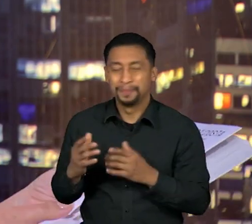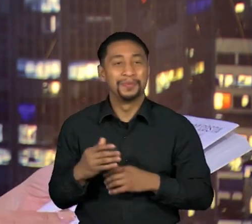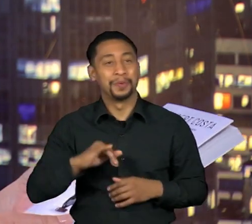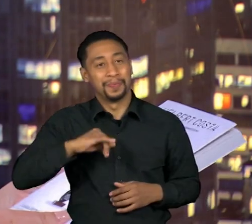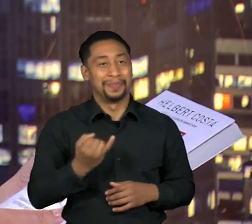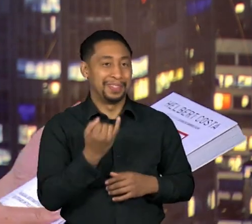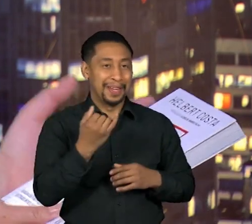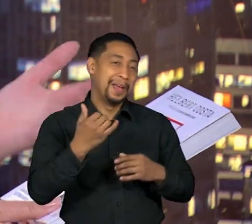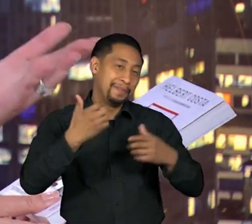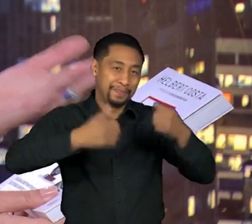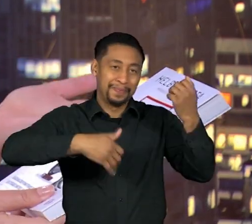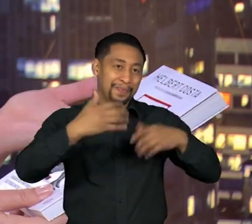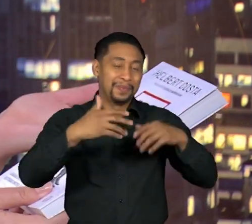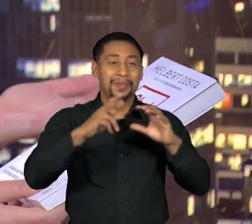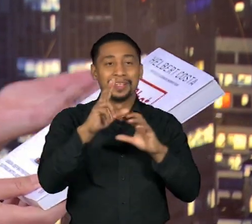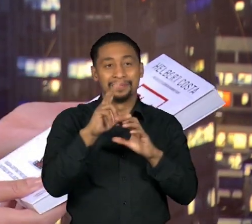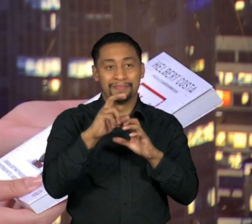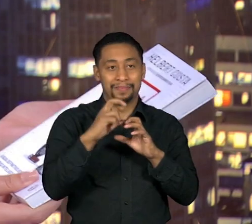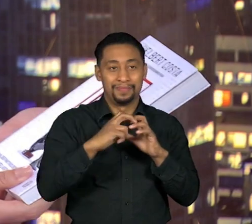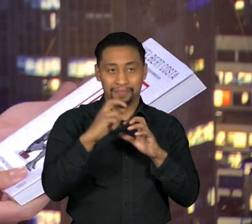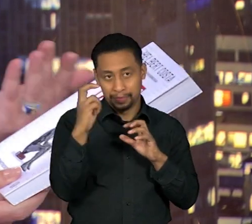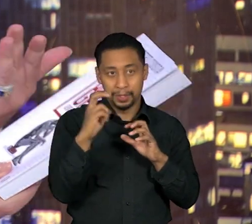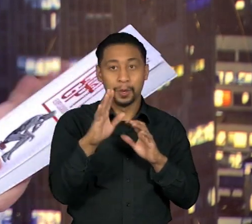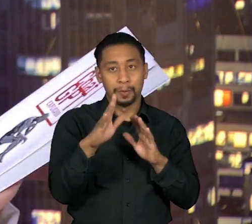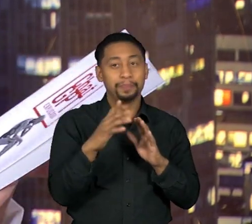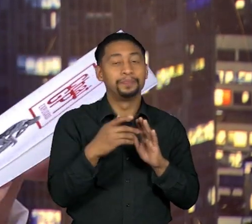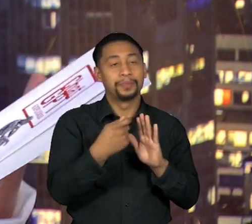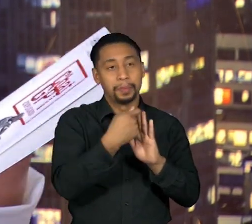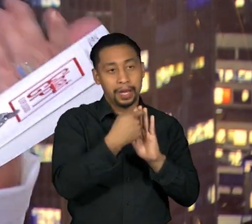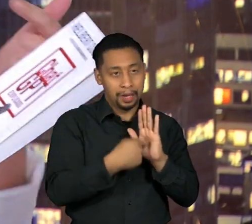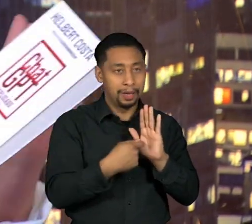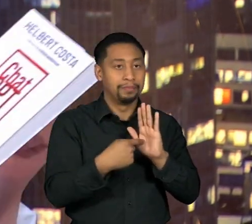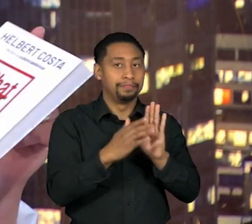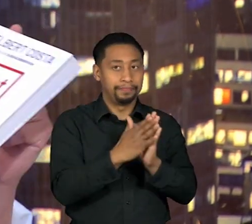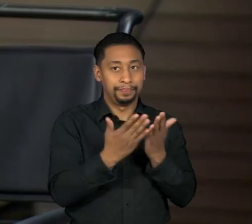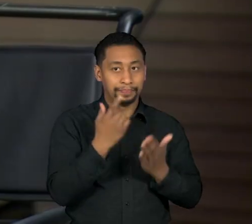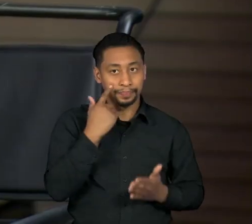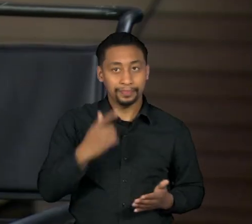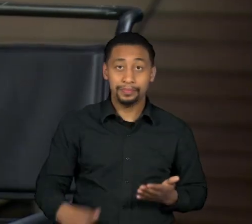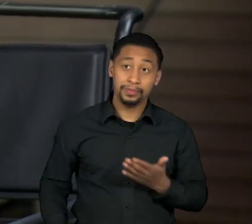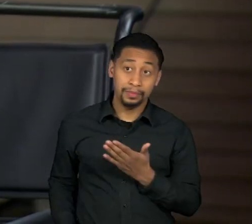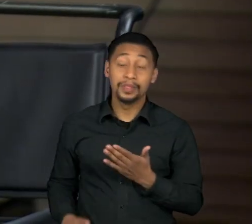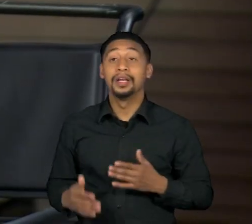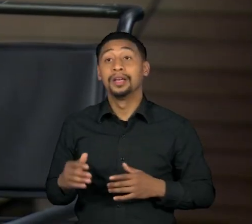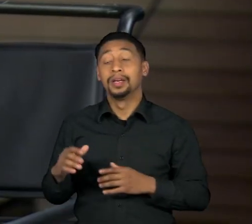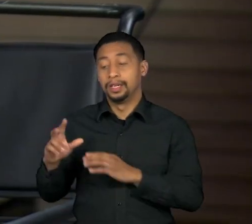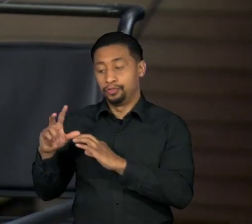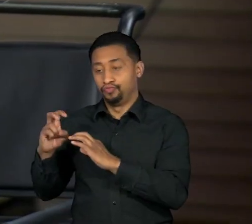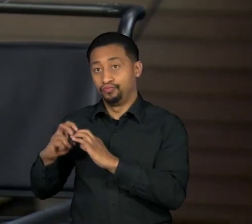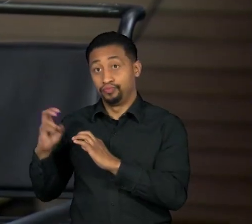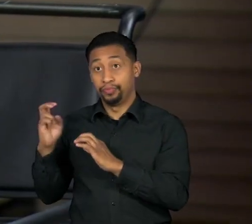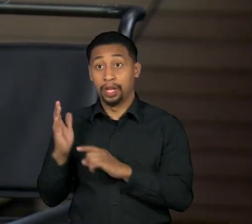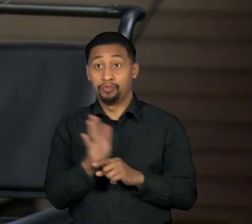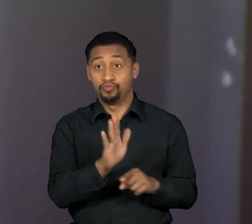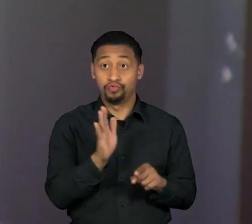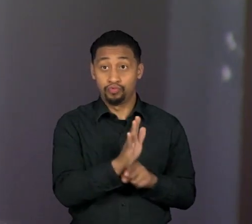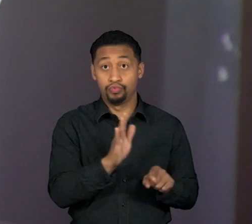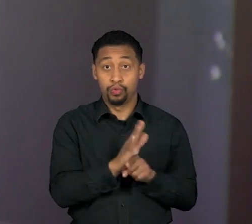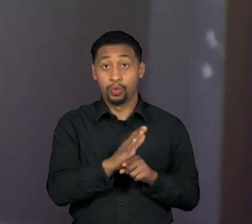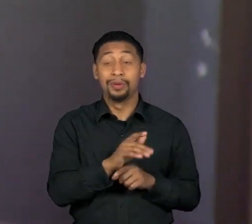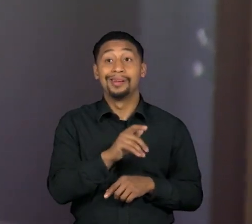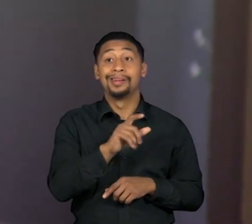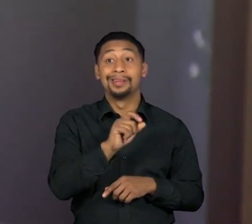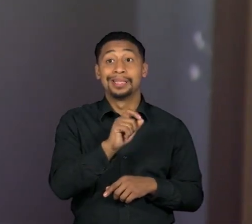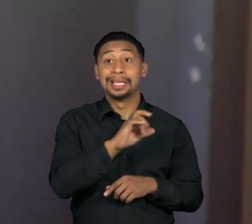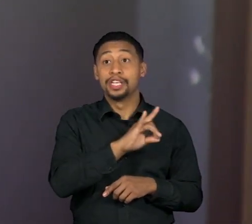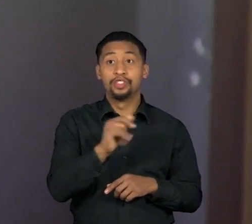o ChatGPT, porque o Elbert, ele escreveu um livro com a ajuda do chat, não é, Elbert? E foi escrito em 10 dias. Eu queria